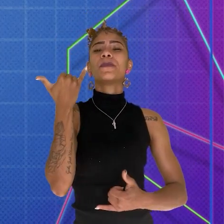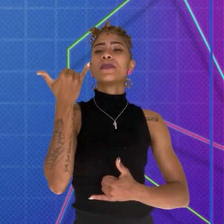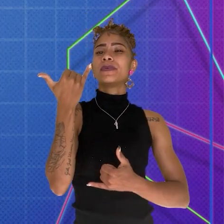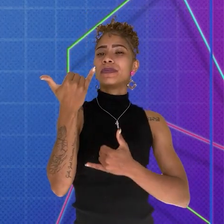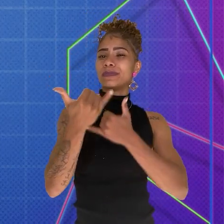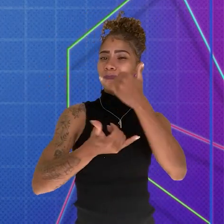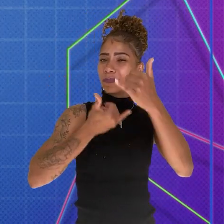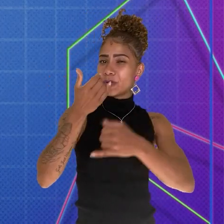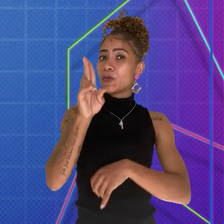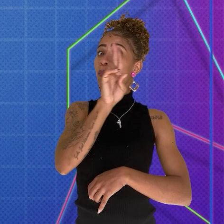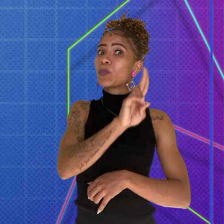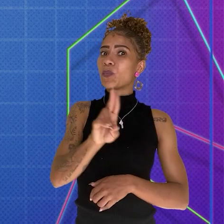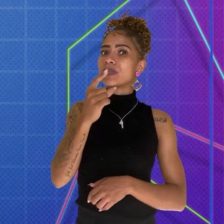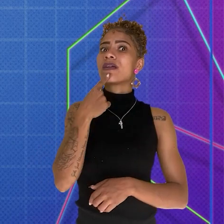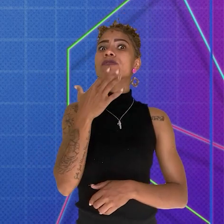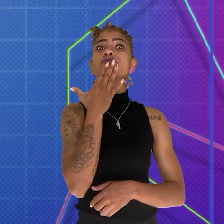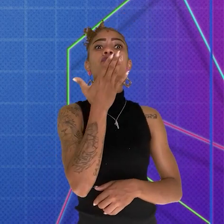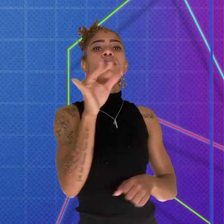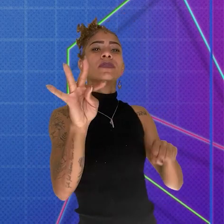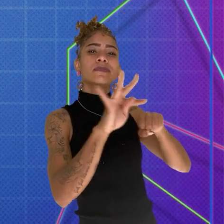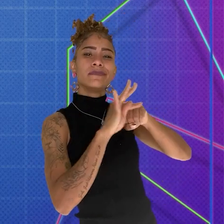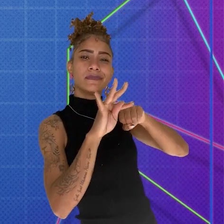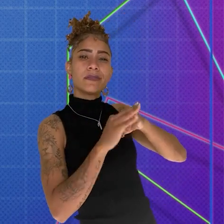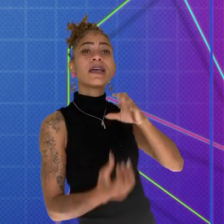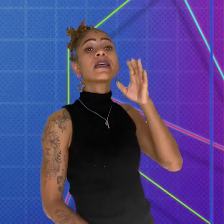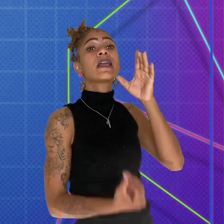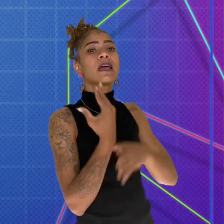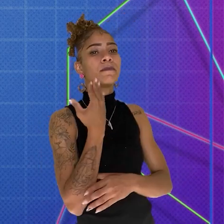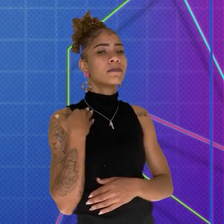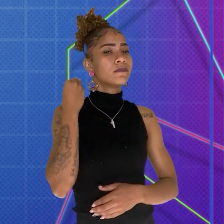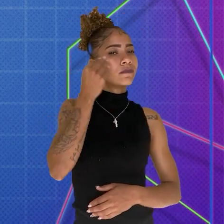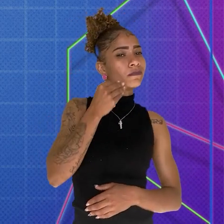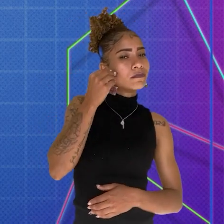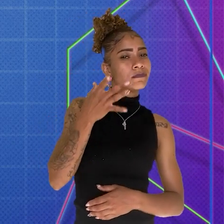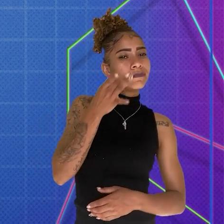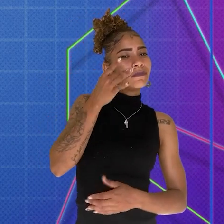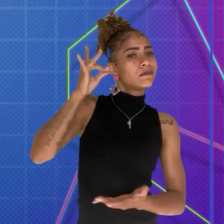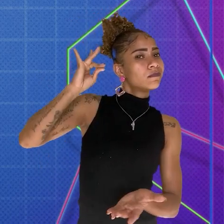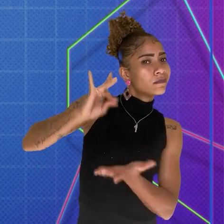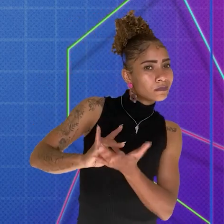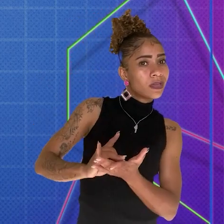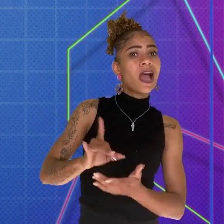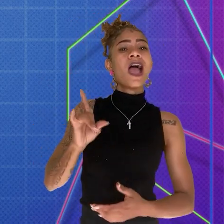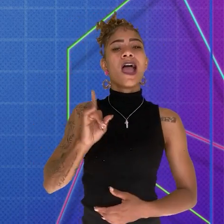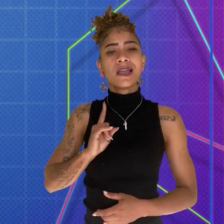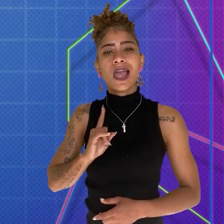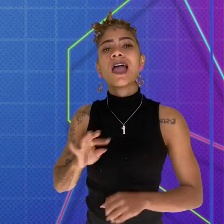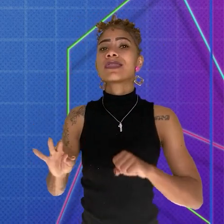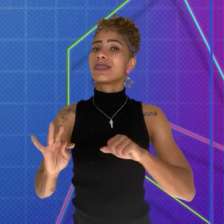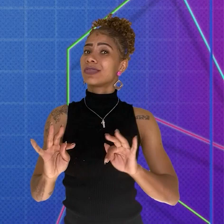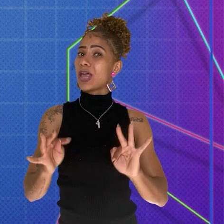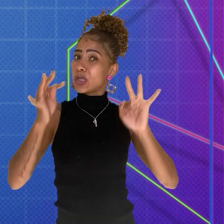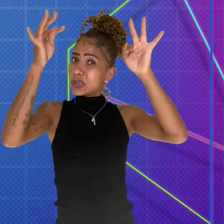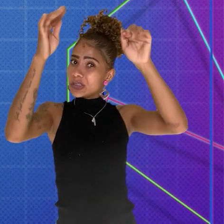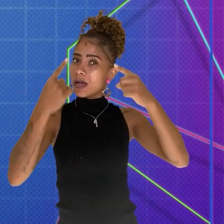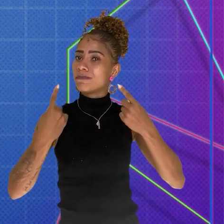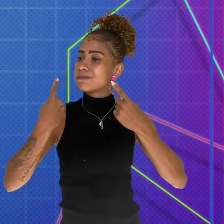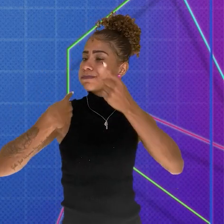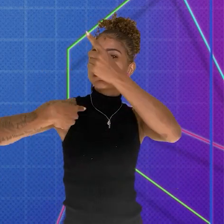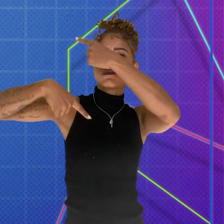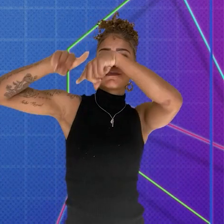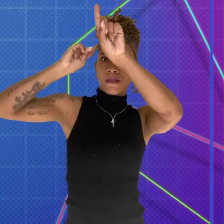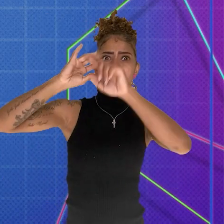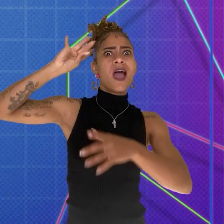jogos que vão utilizar a modulação sonora a partir da gravidade para criar uma experiência mais realista e imersiva para o jogador. À medida que a tecnologia